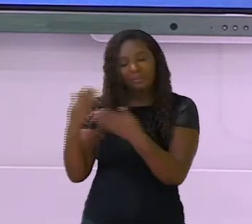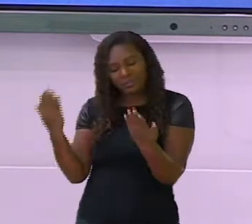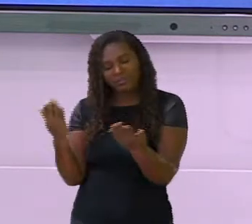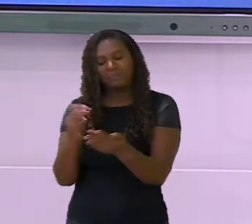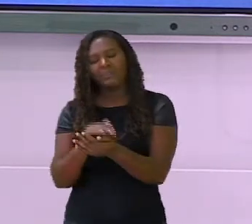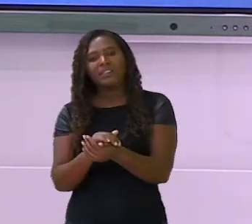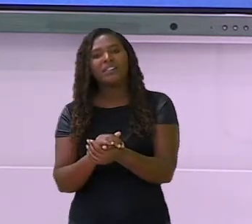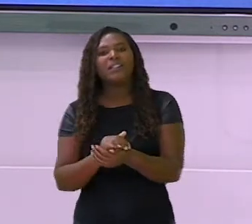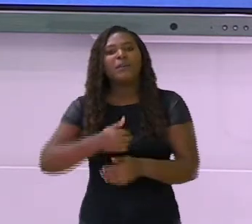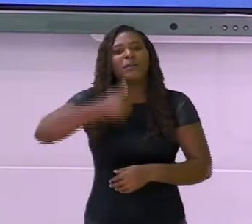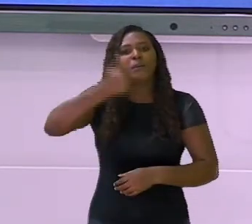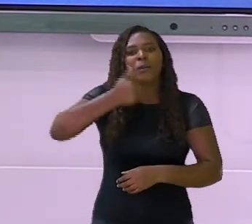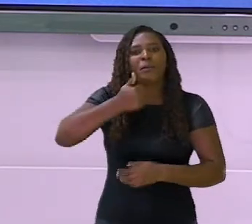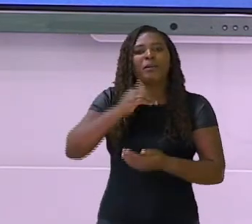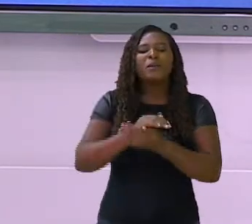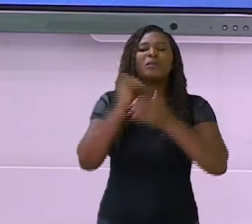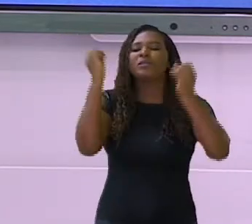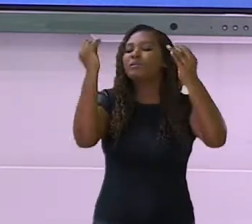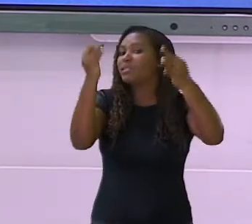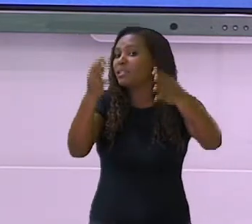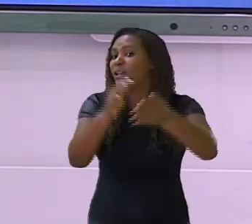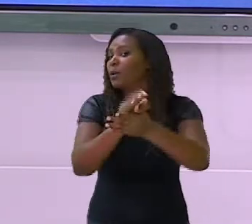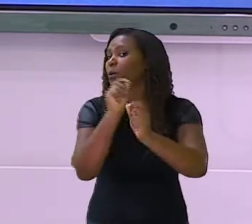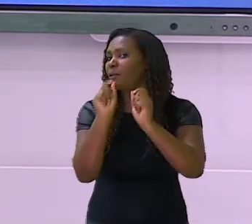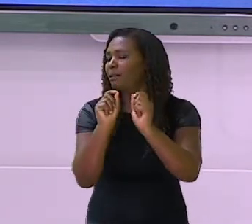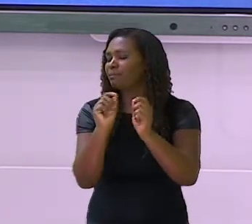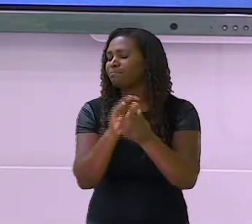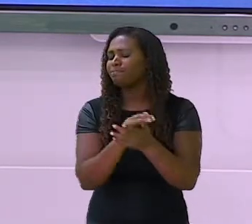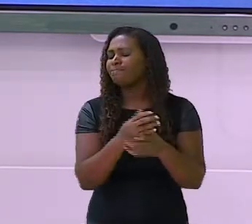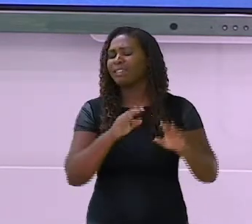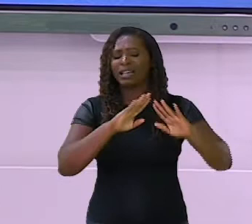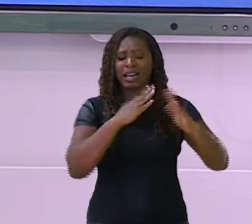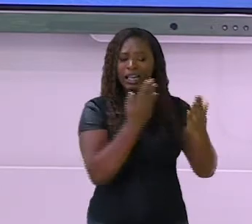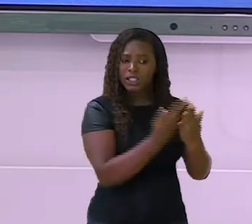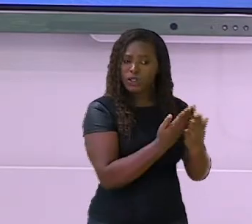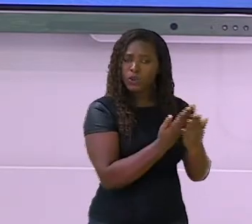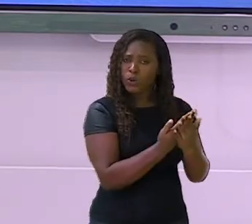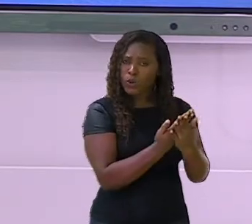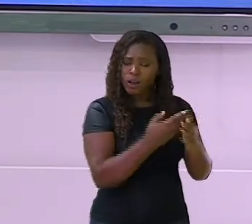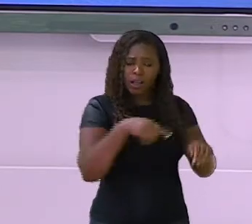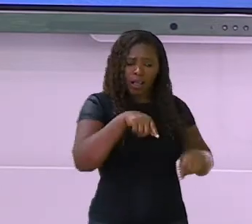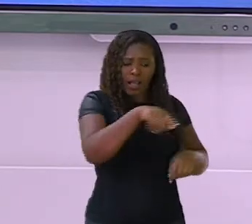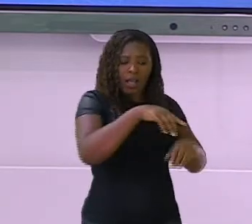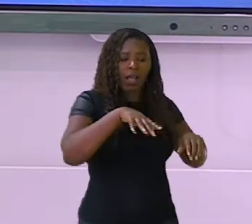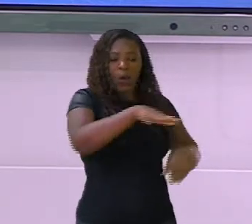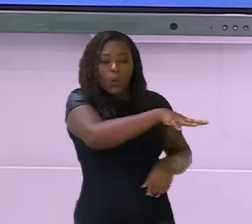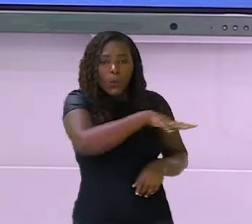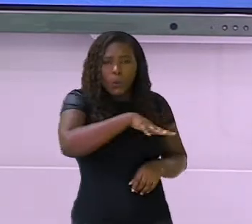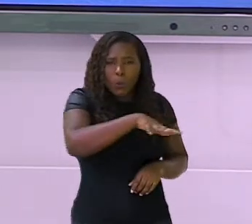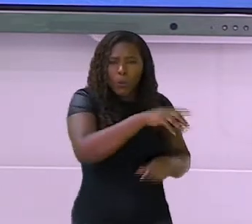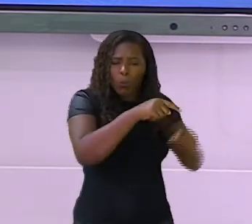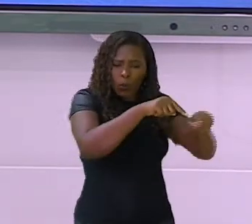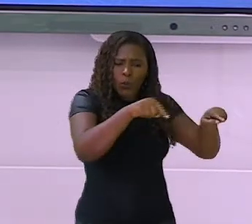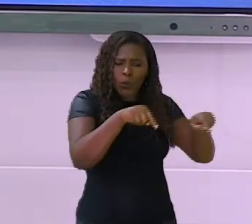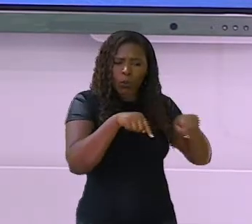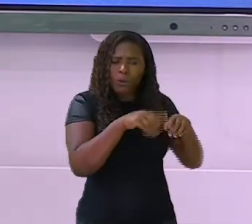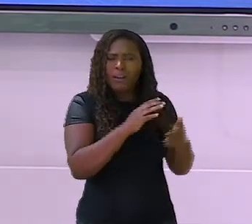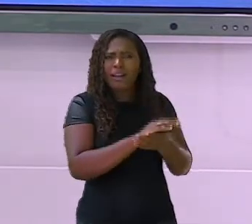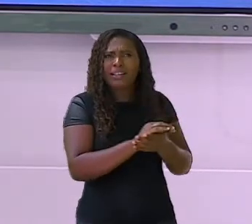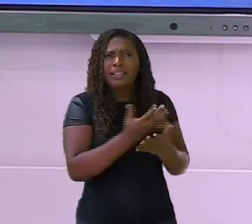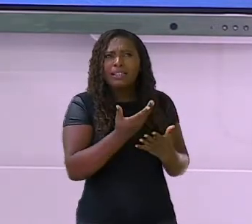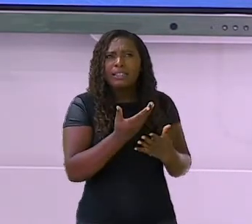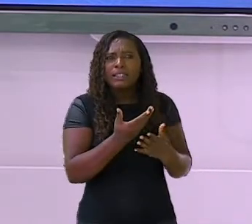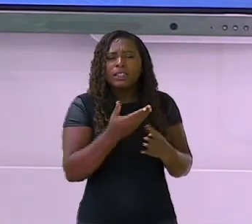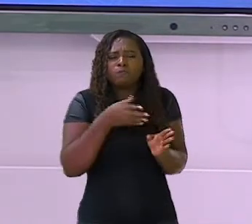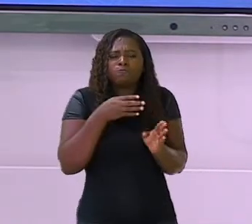dizer que a escola sempre foi um espaço que orienta as nossas ações no dia a dia. Porque assim, a